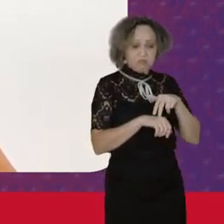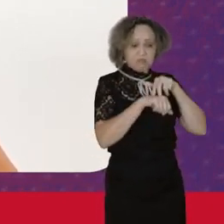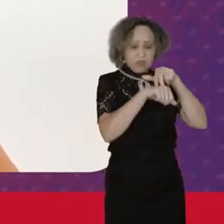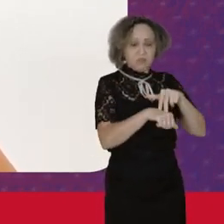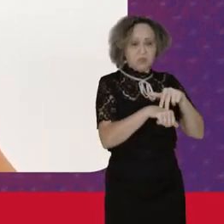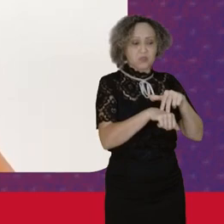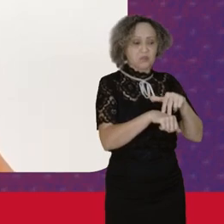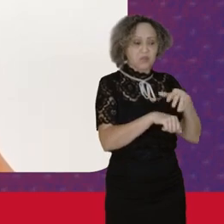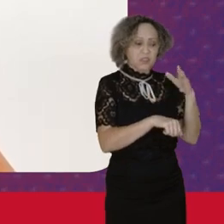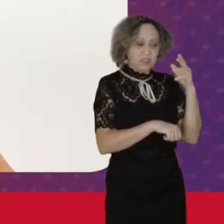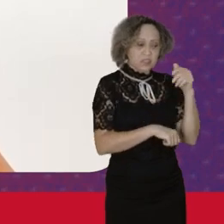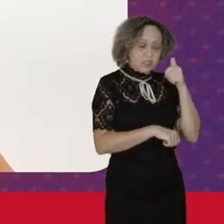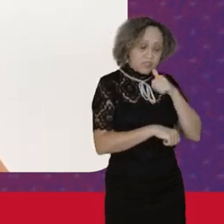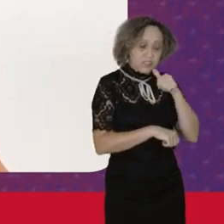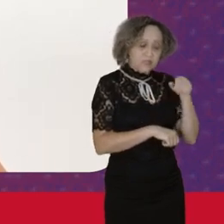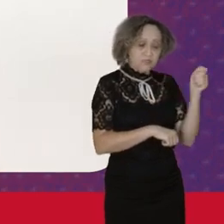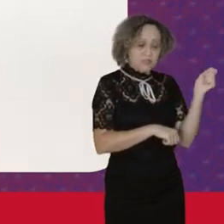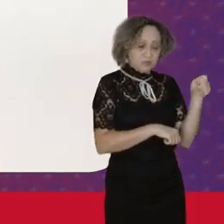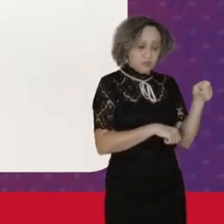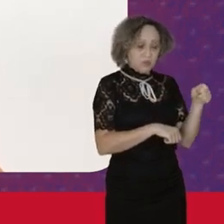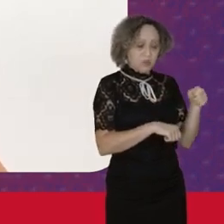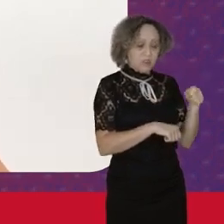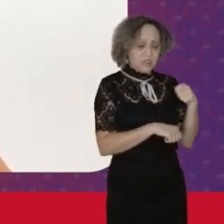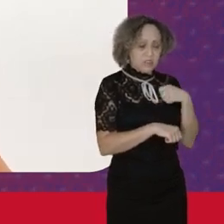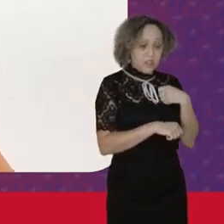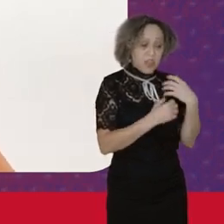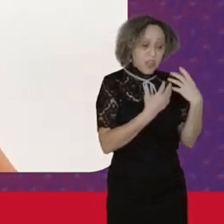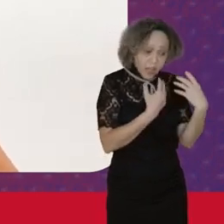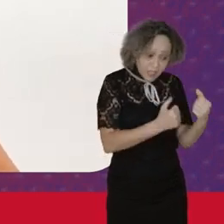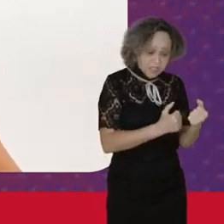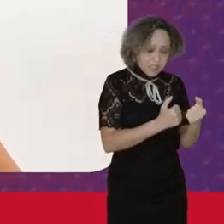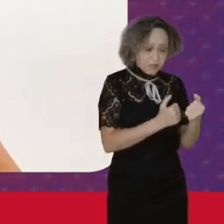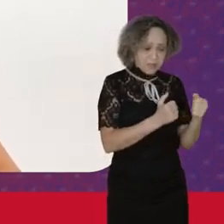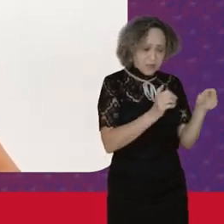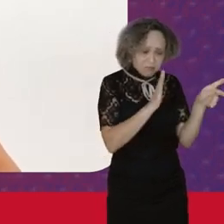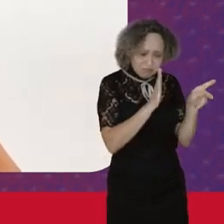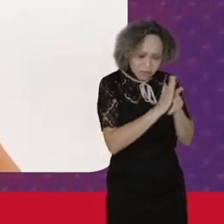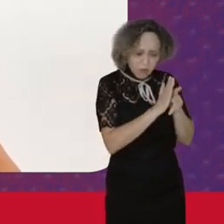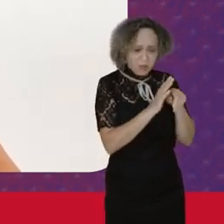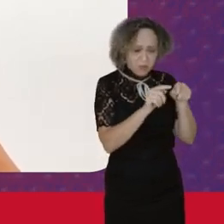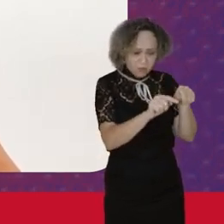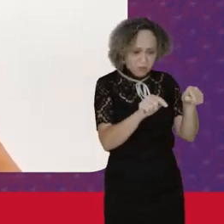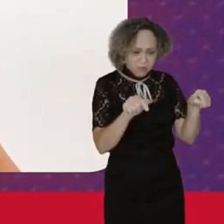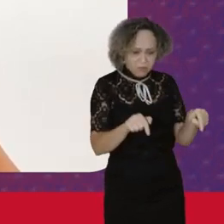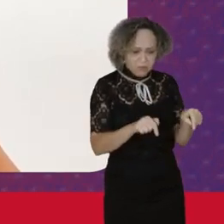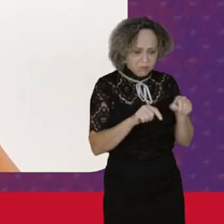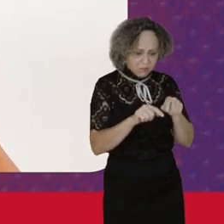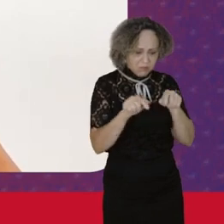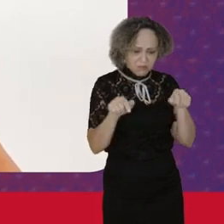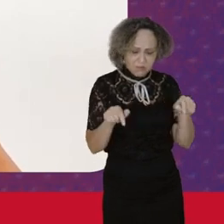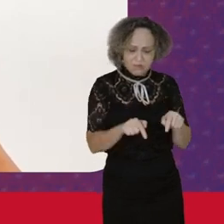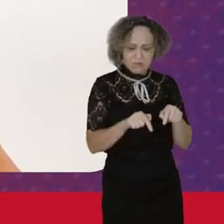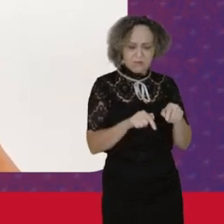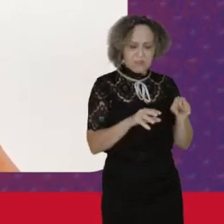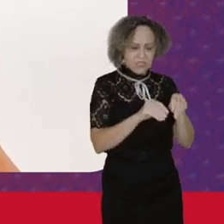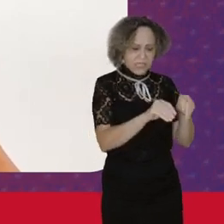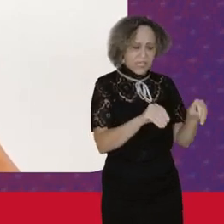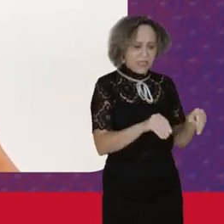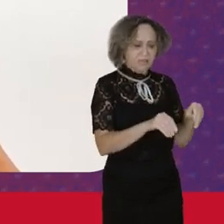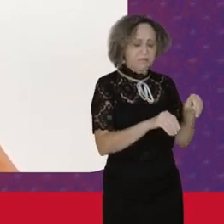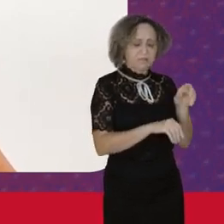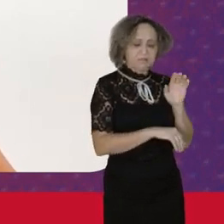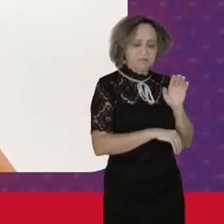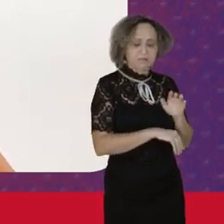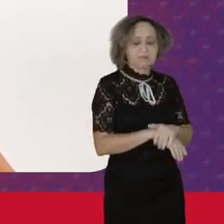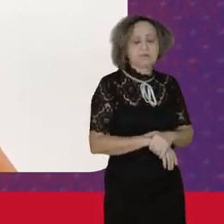a terra oriunda da reforma agrária ou de outra condição. Eu gostaria de pontuar aqui que